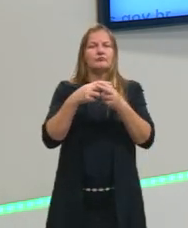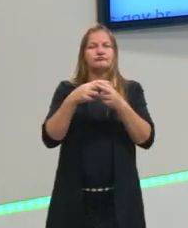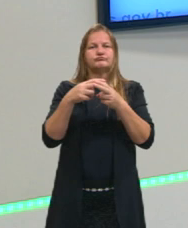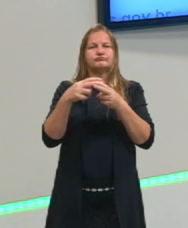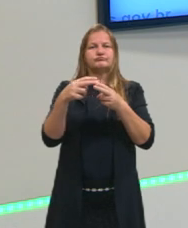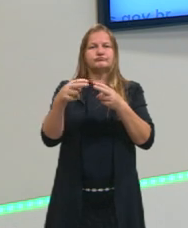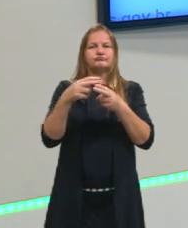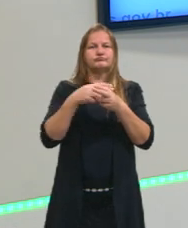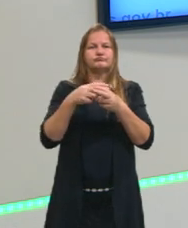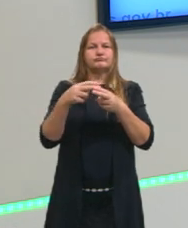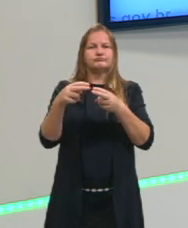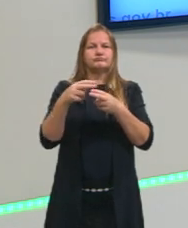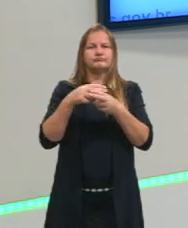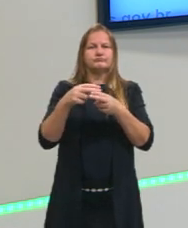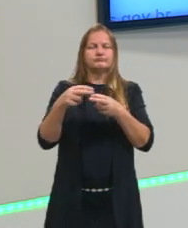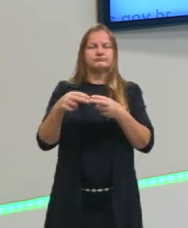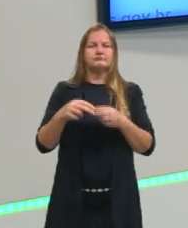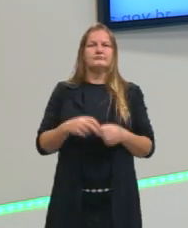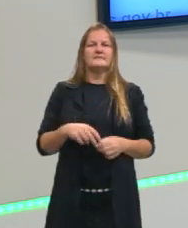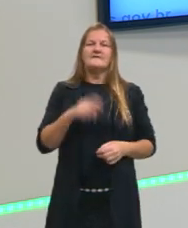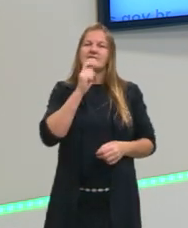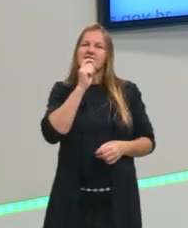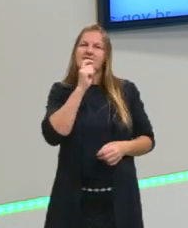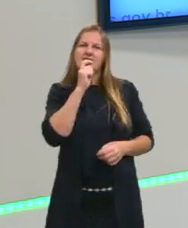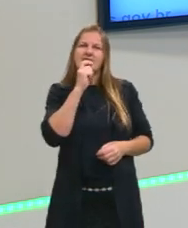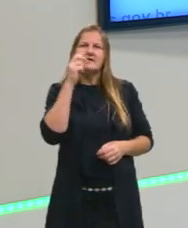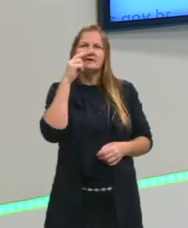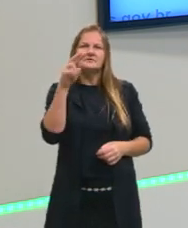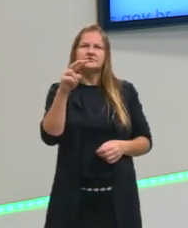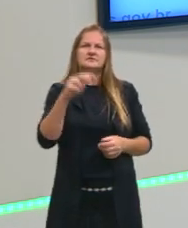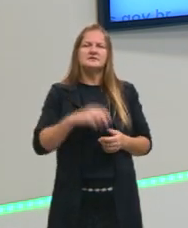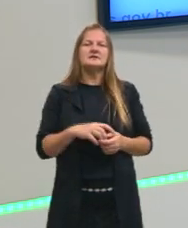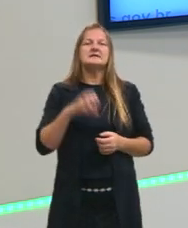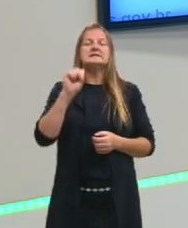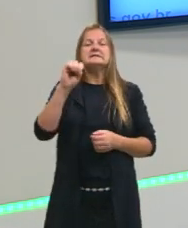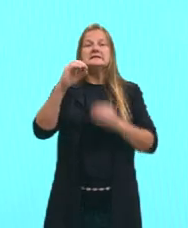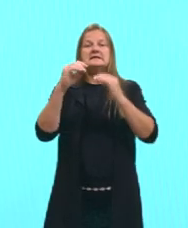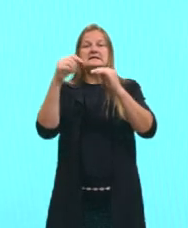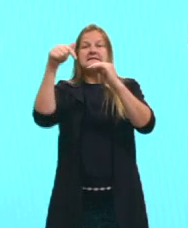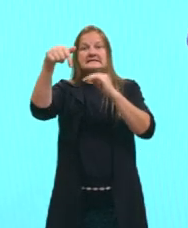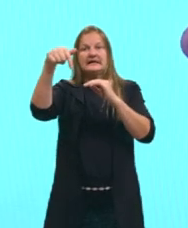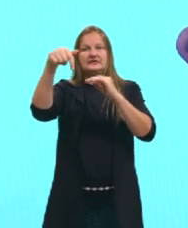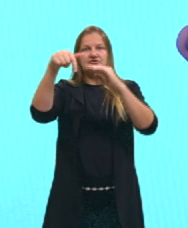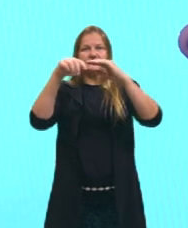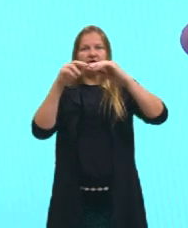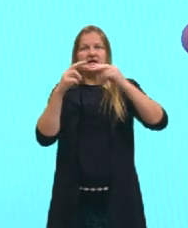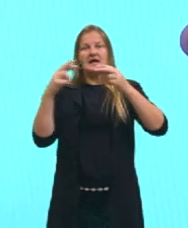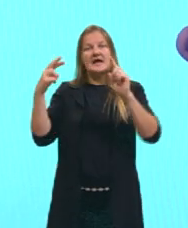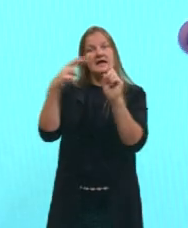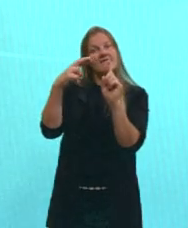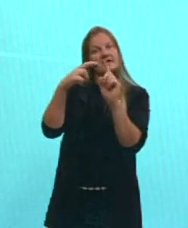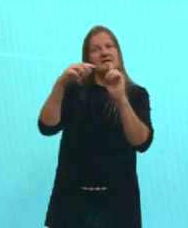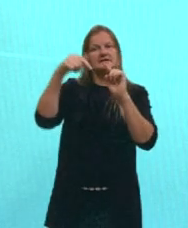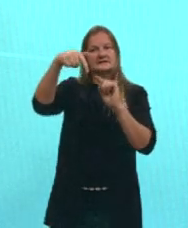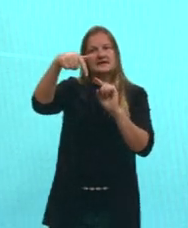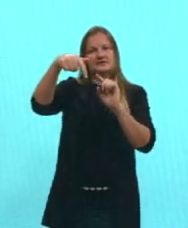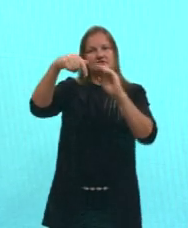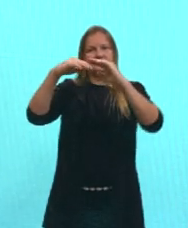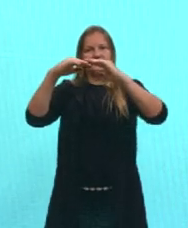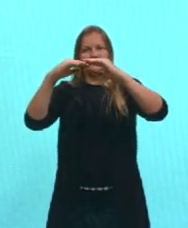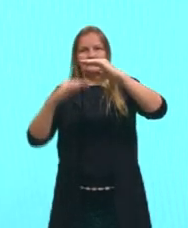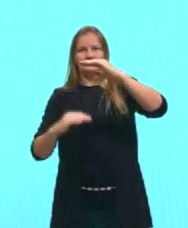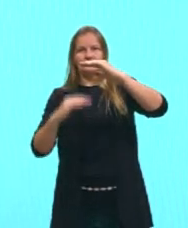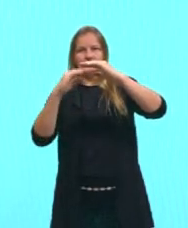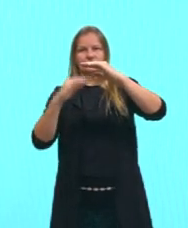eu pego a 7 que tá na coloração verde quando eu tenho abaixo de 7 menor de 7 tá no intervalo